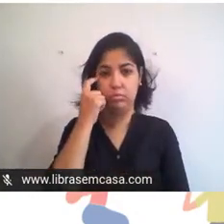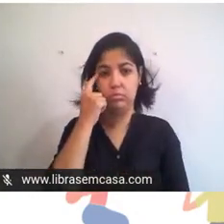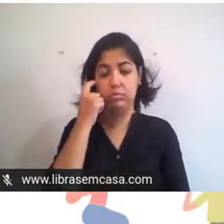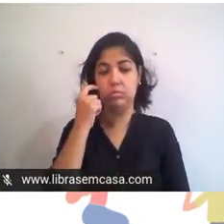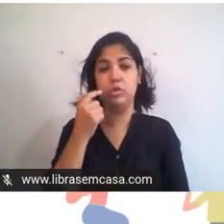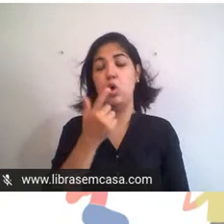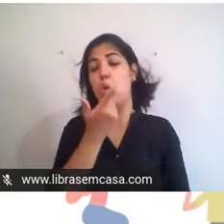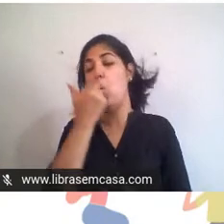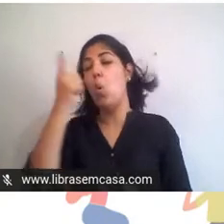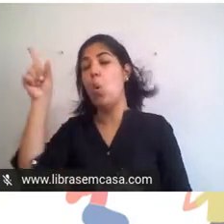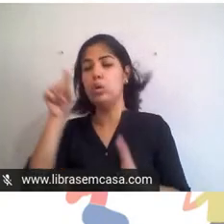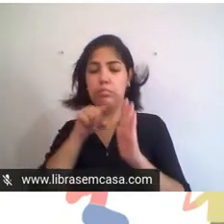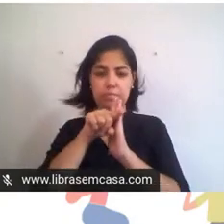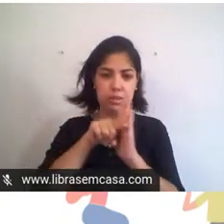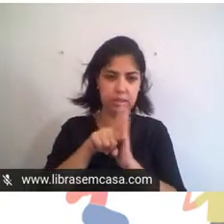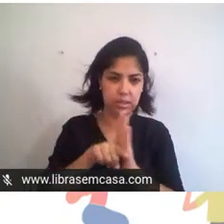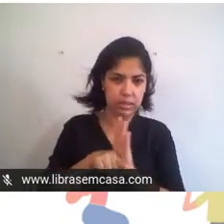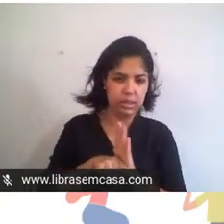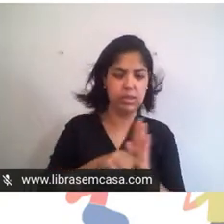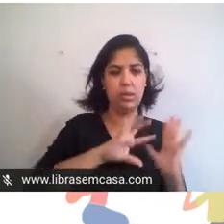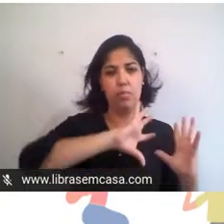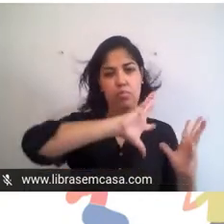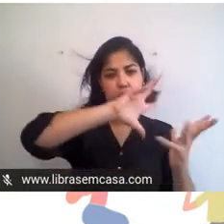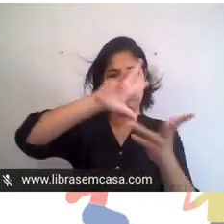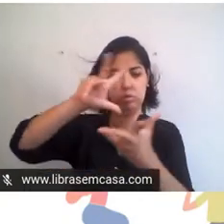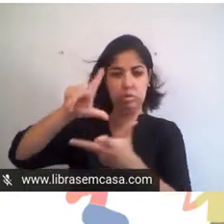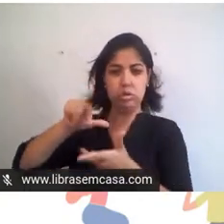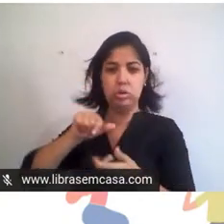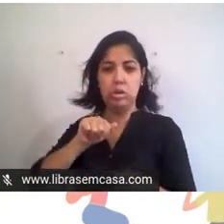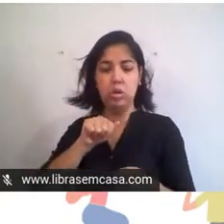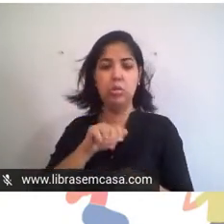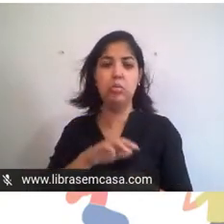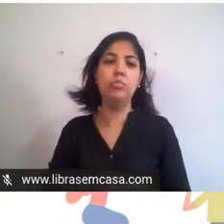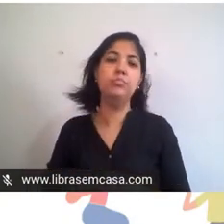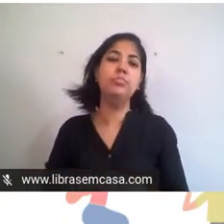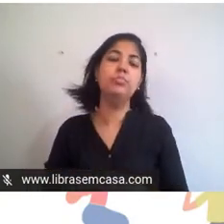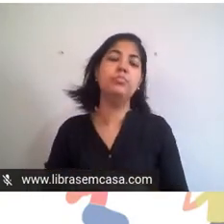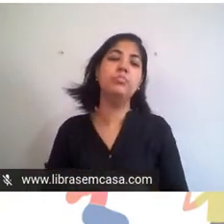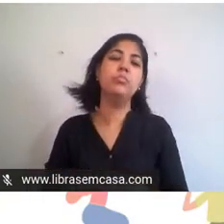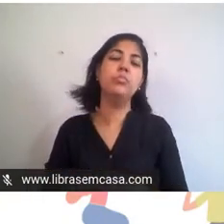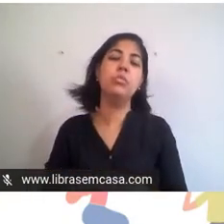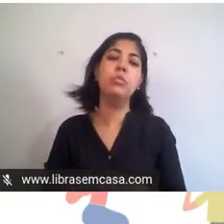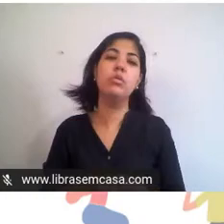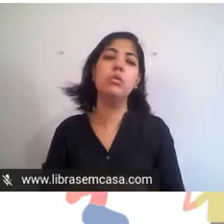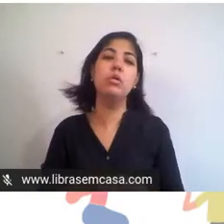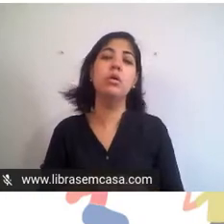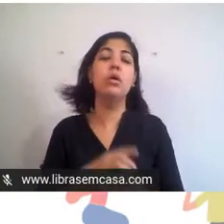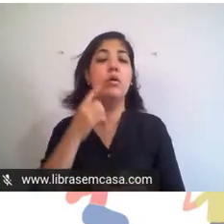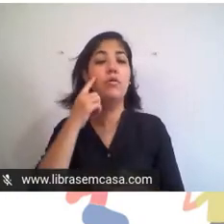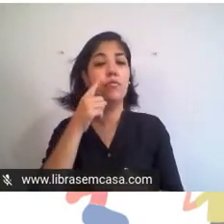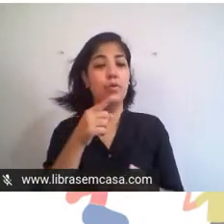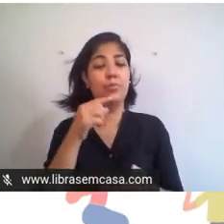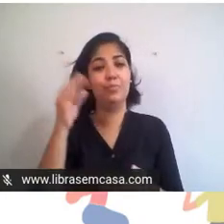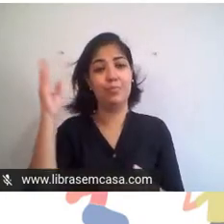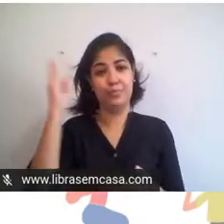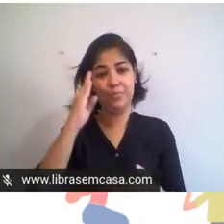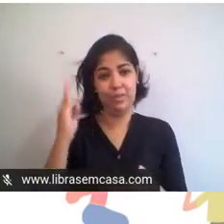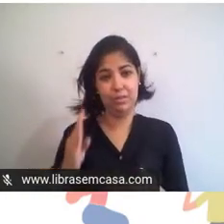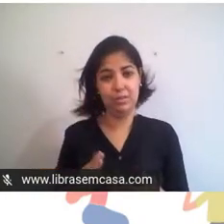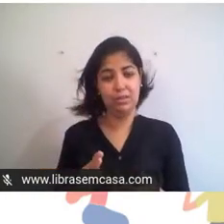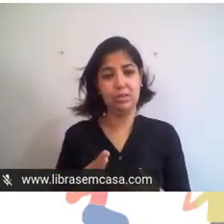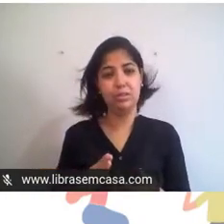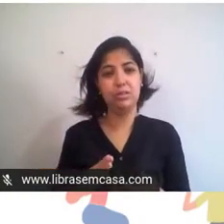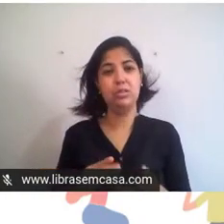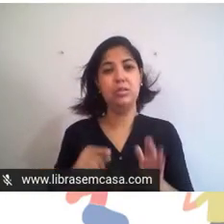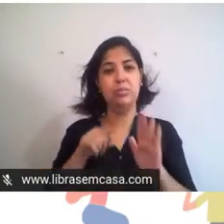recente, que é uma pesquisa mundial que o Instituto Gallup realiza, e viu que o Brasil, na